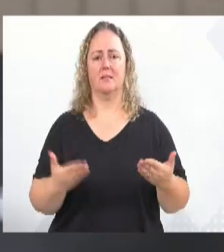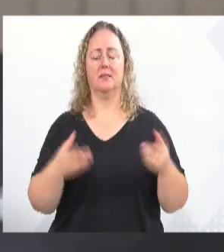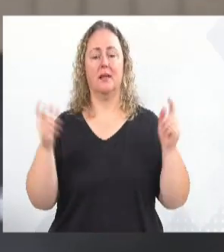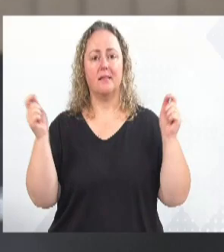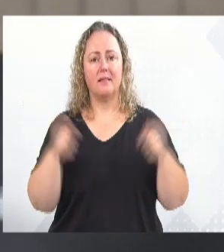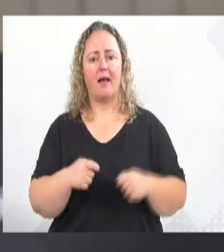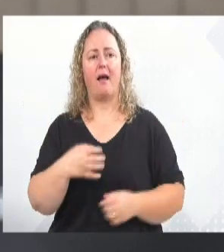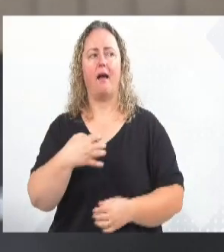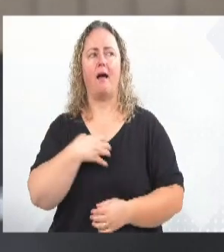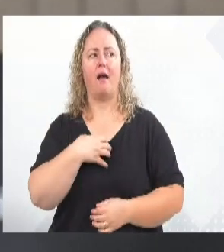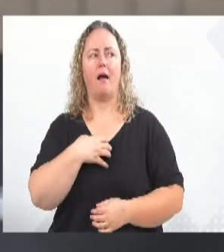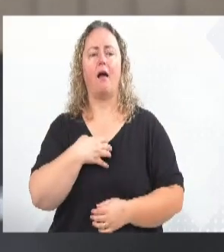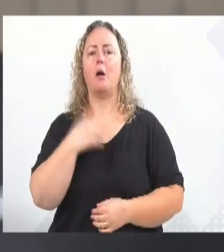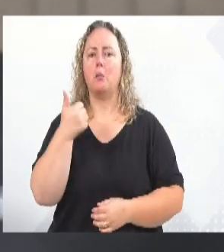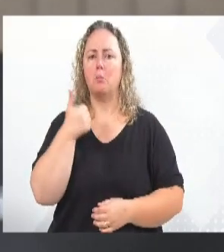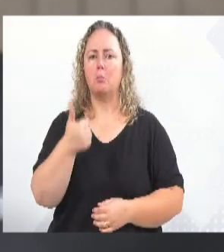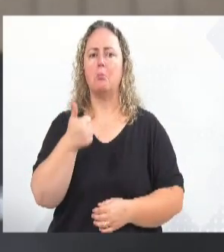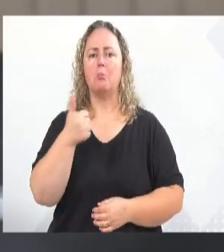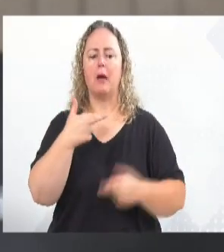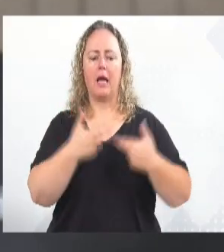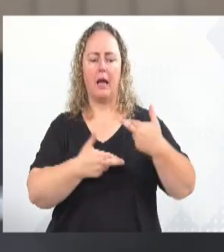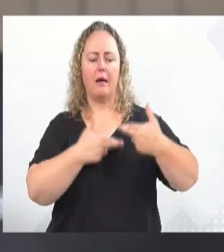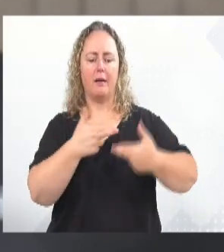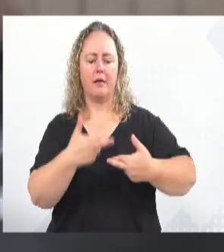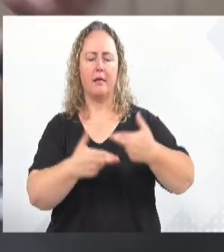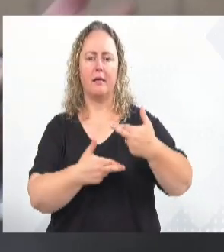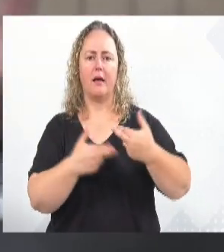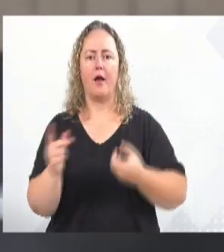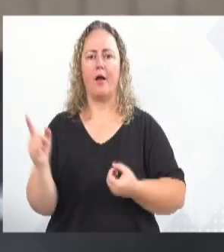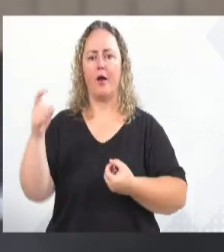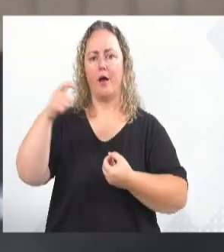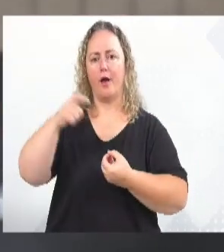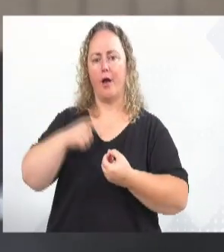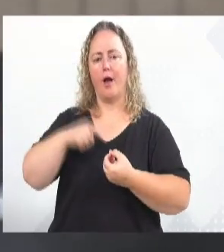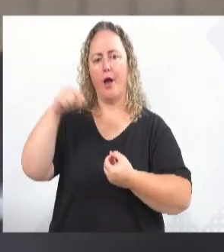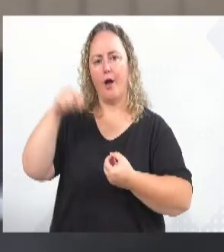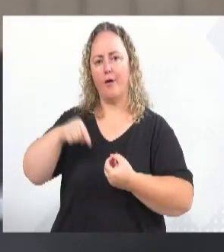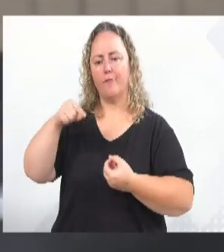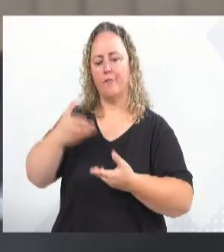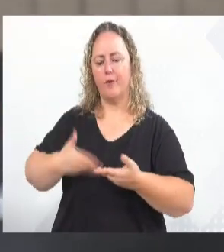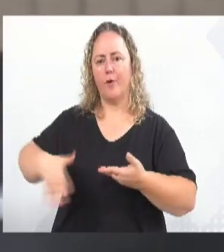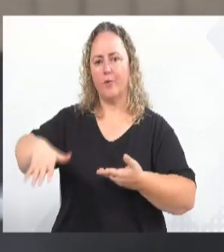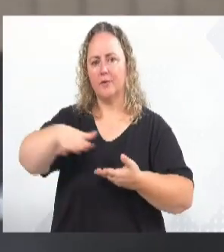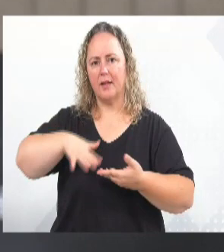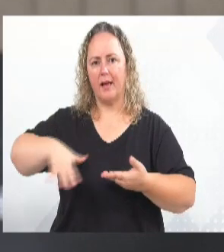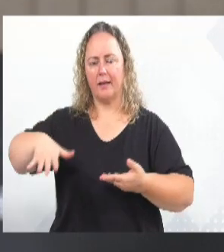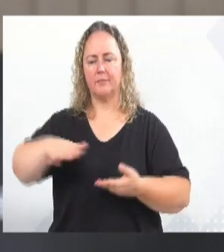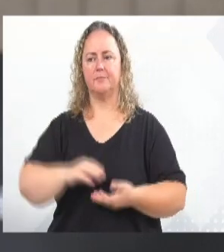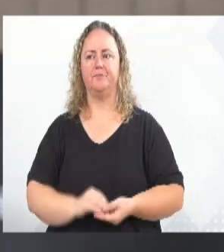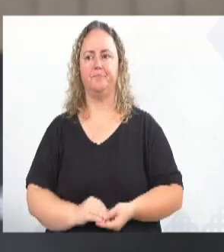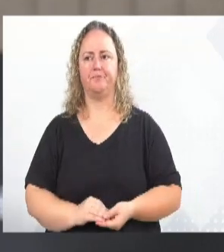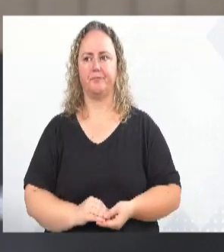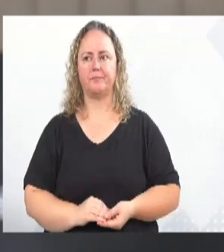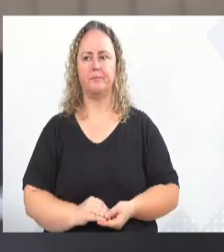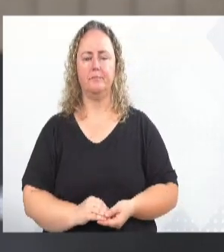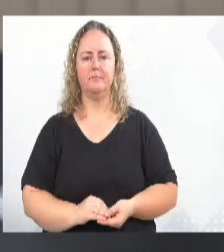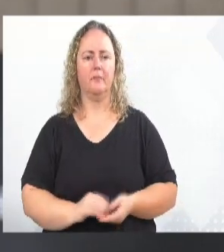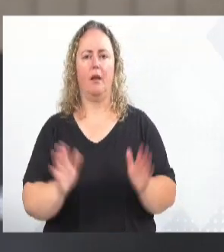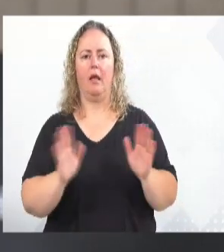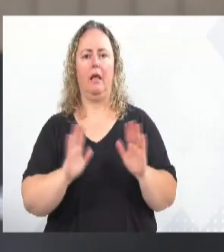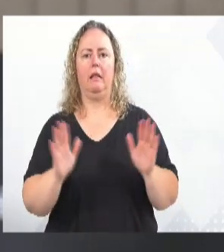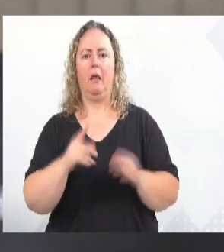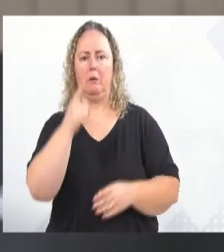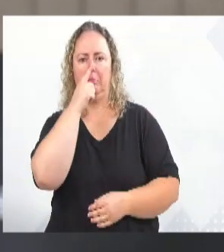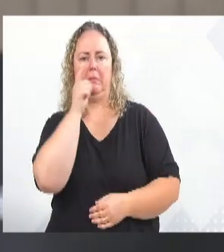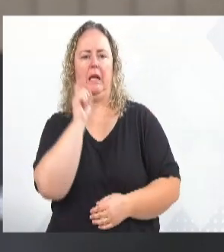possa ser reciclado e retornar ao mercado, né? E não jogar lá nos